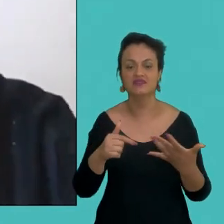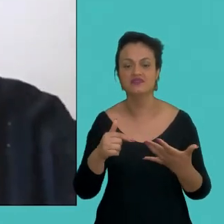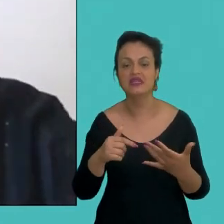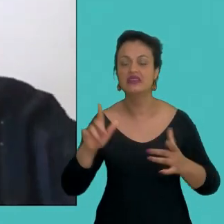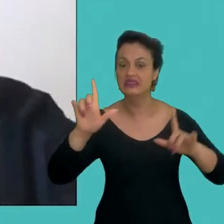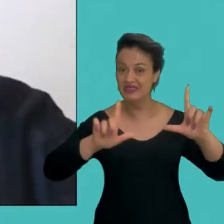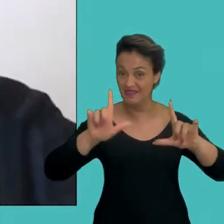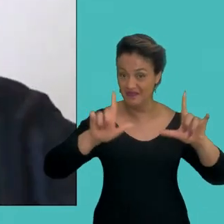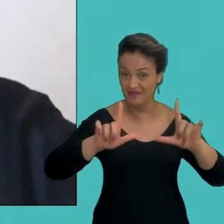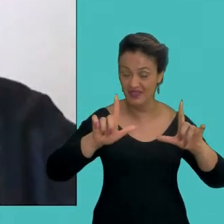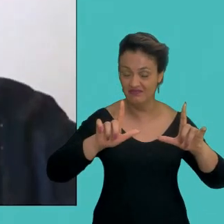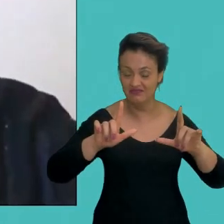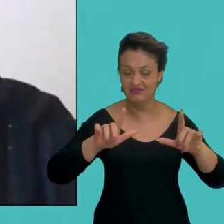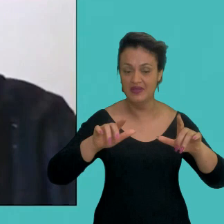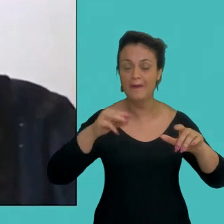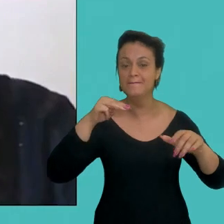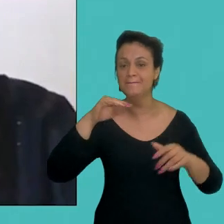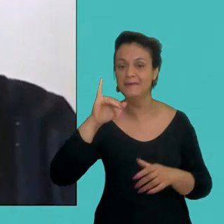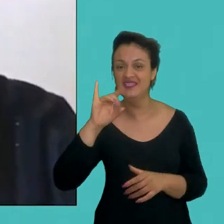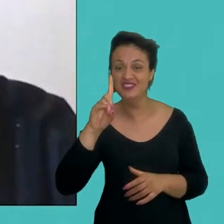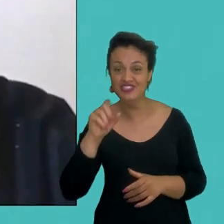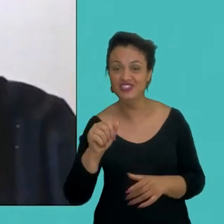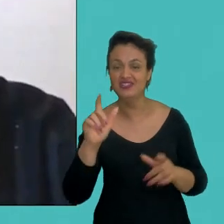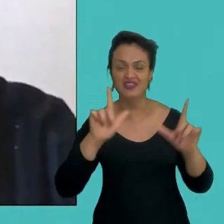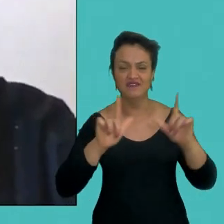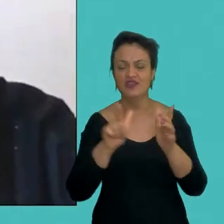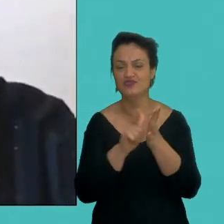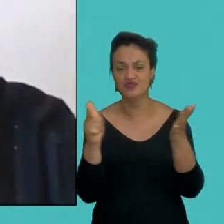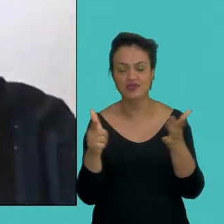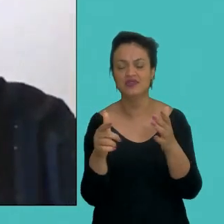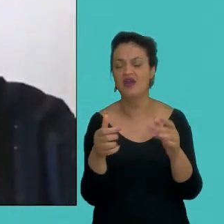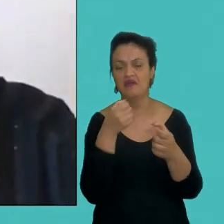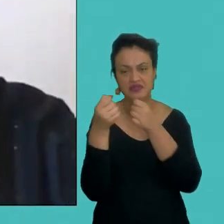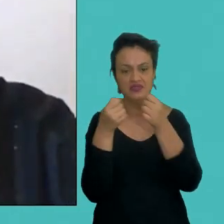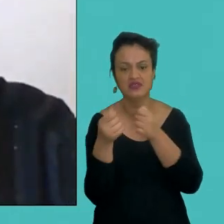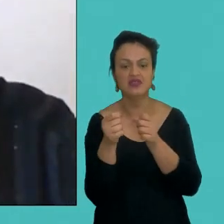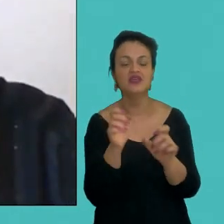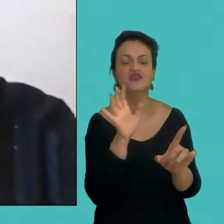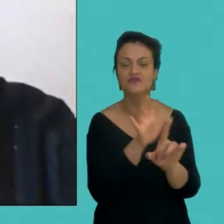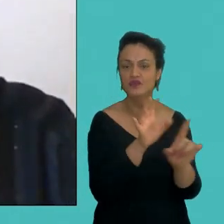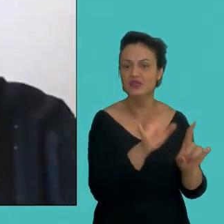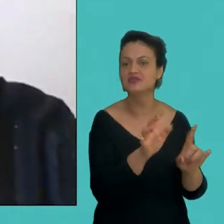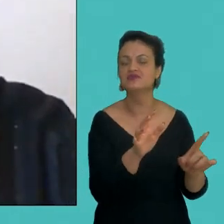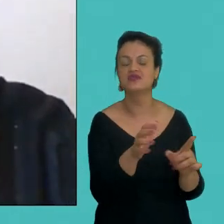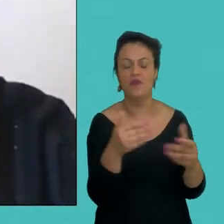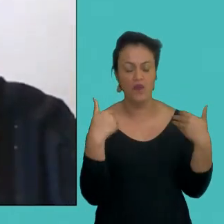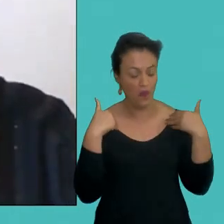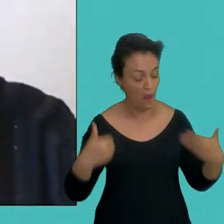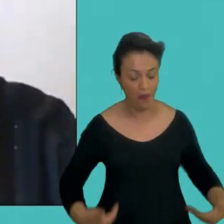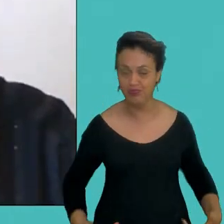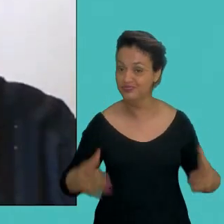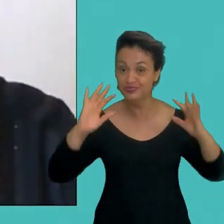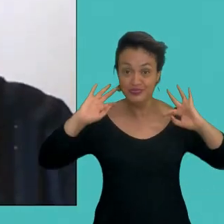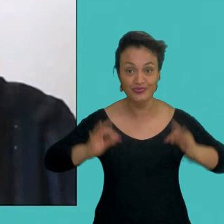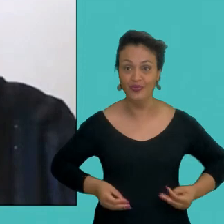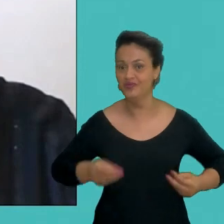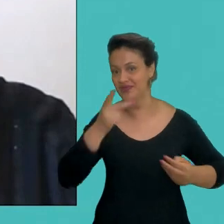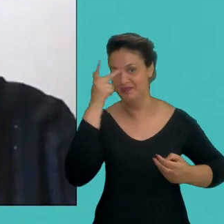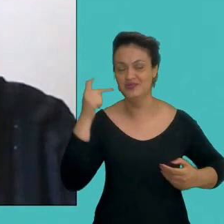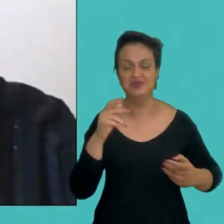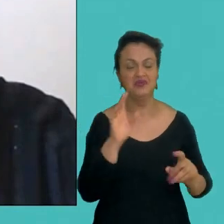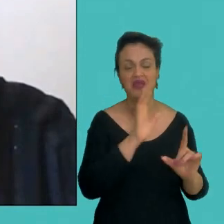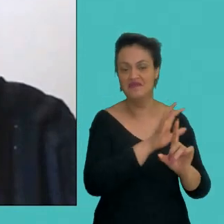publicáveis. O negócio de mídia é um negócio que mexe profundamente com as tendências culturais,